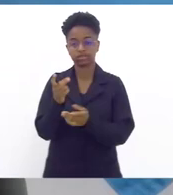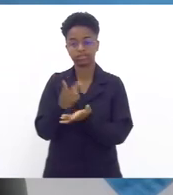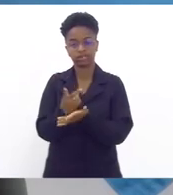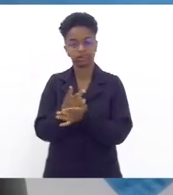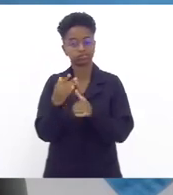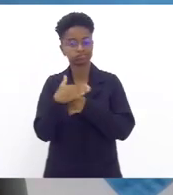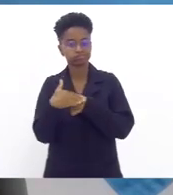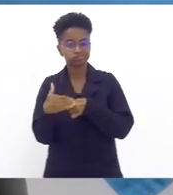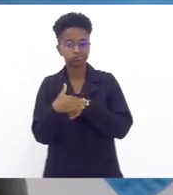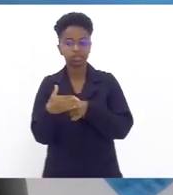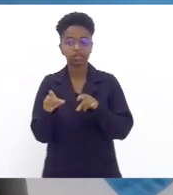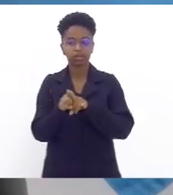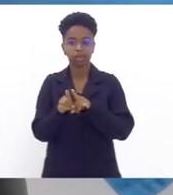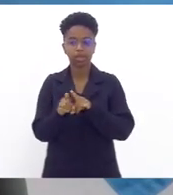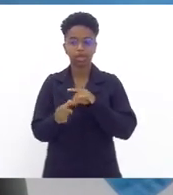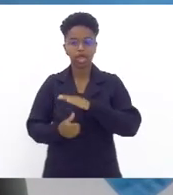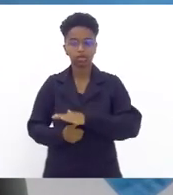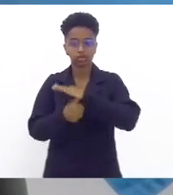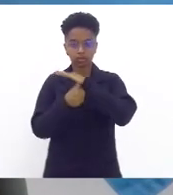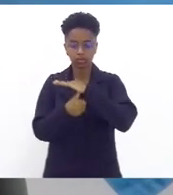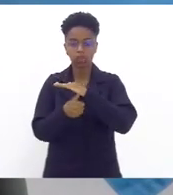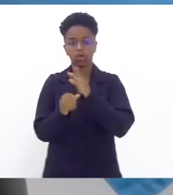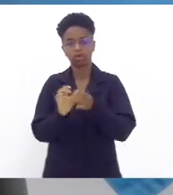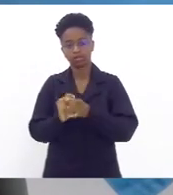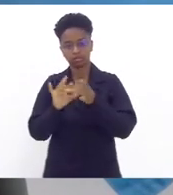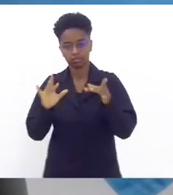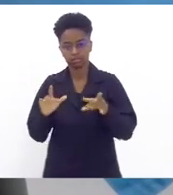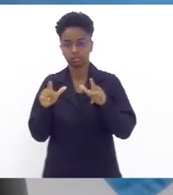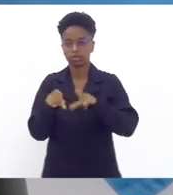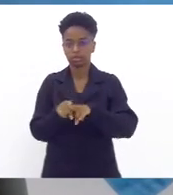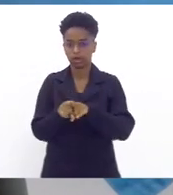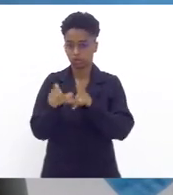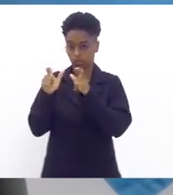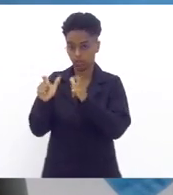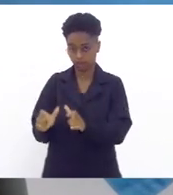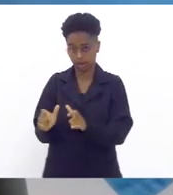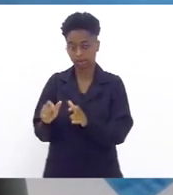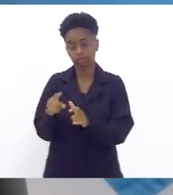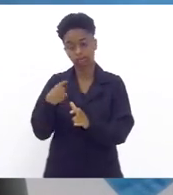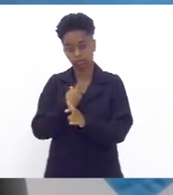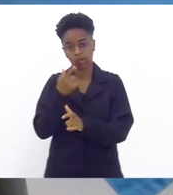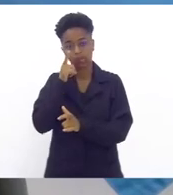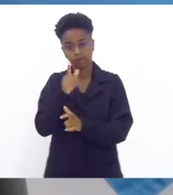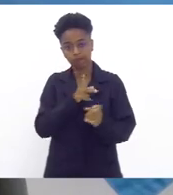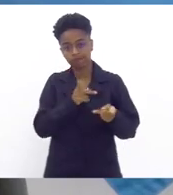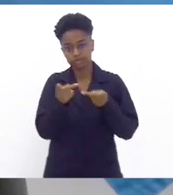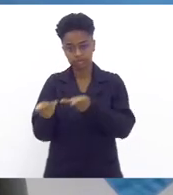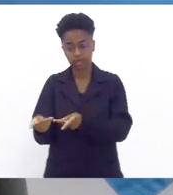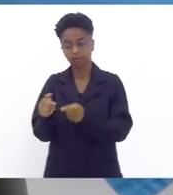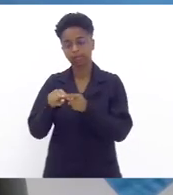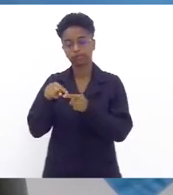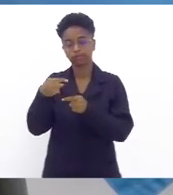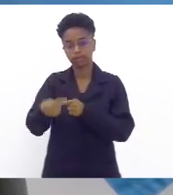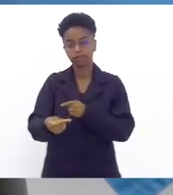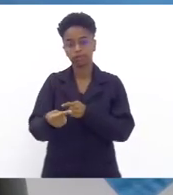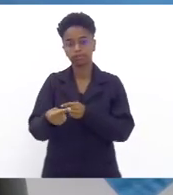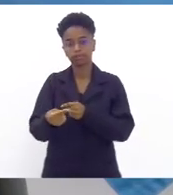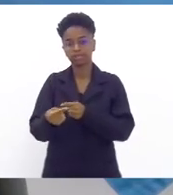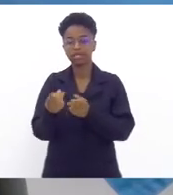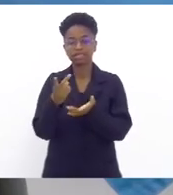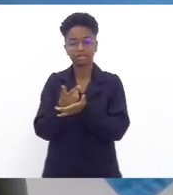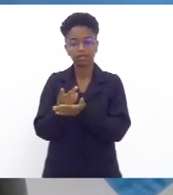com muito carinho reitor ele também disponibilizou um espaço que nós fizemos visitas E aí é sempre